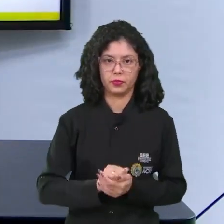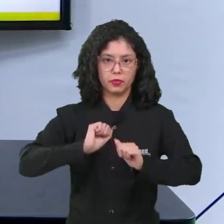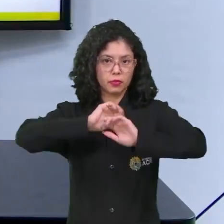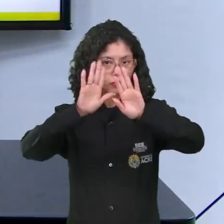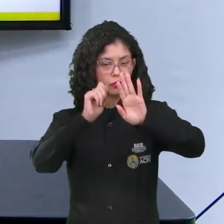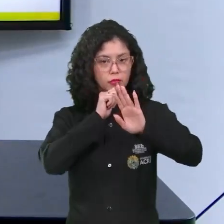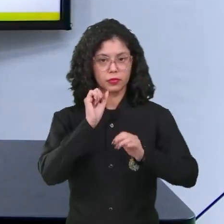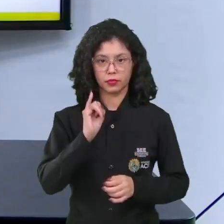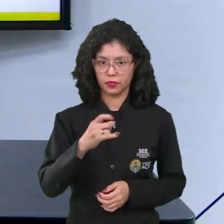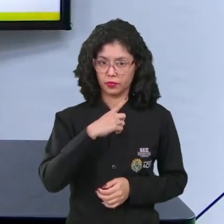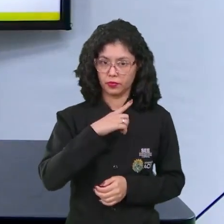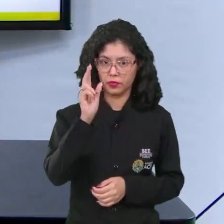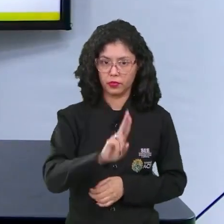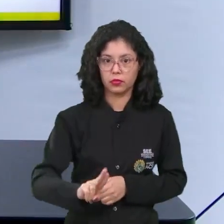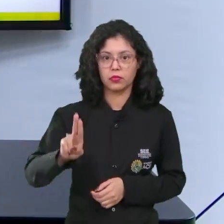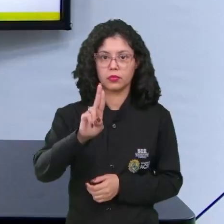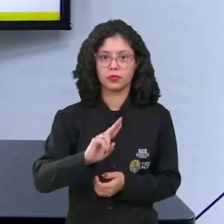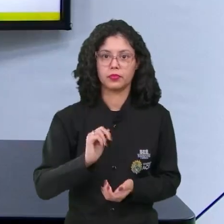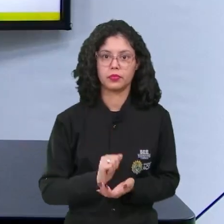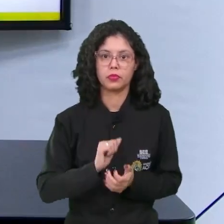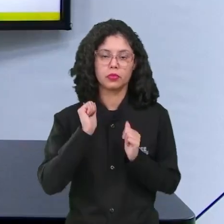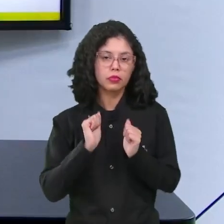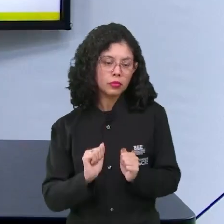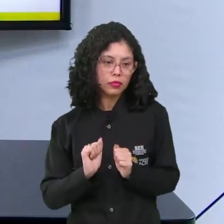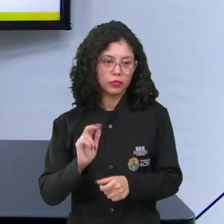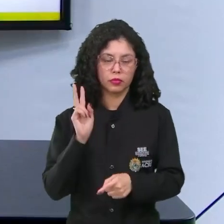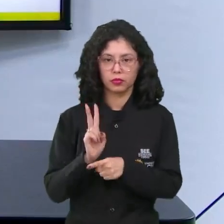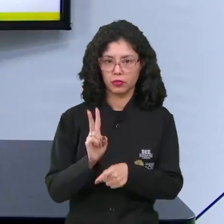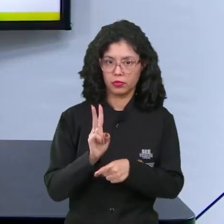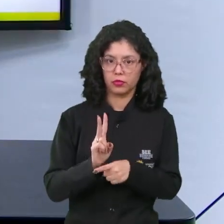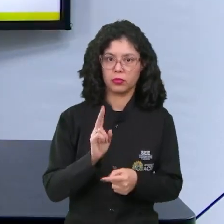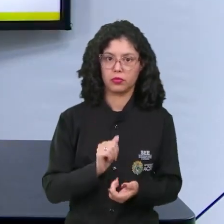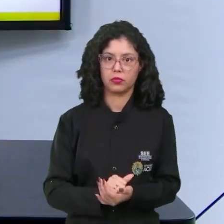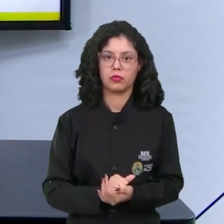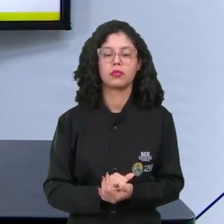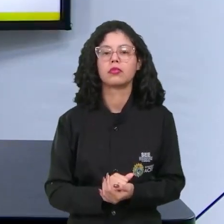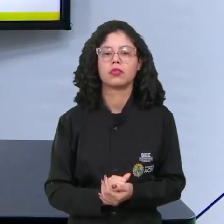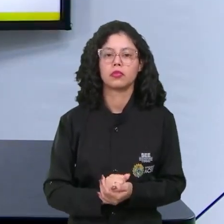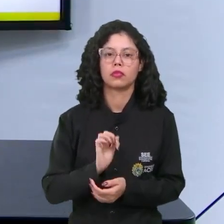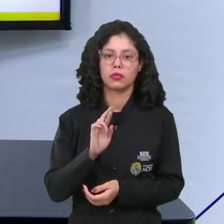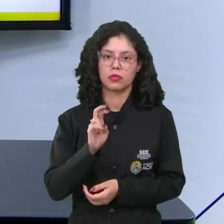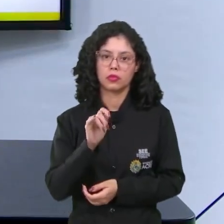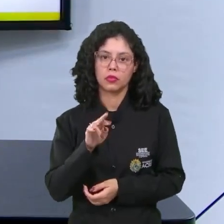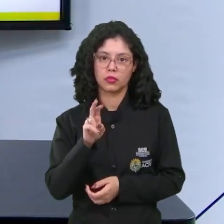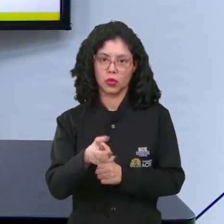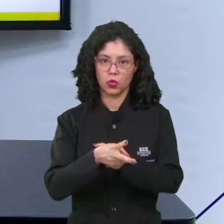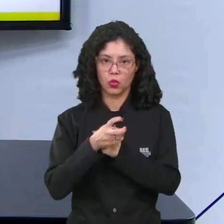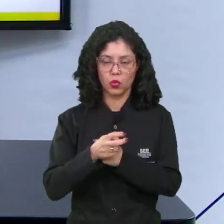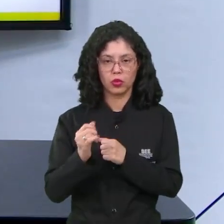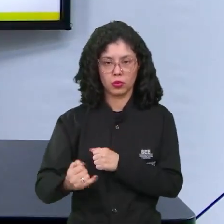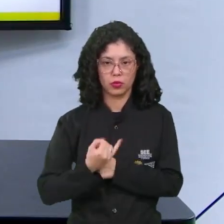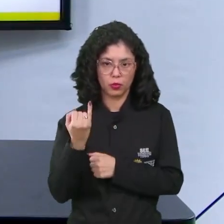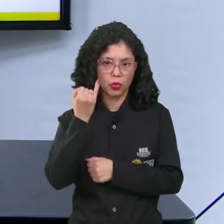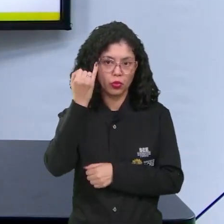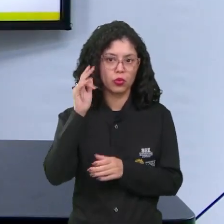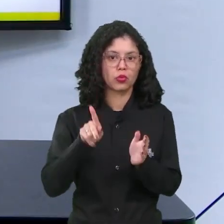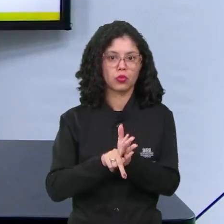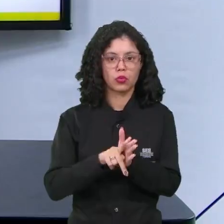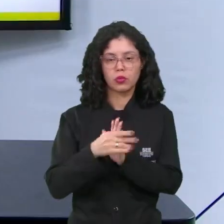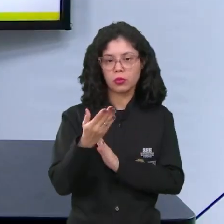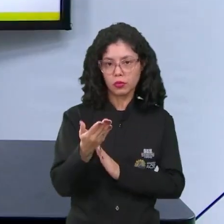Obviamente, se você souber utilizar, ele pode te ajudar no requisito ali de filtrar o que é mais importante para